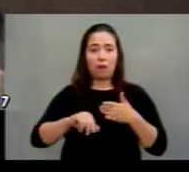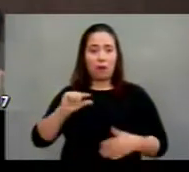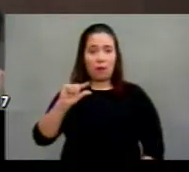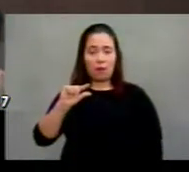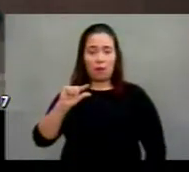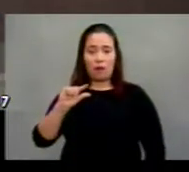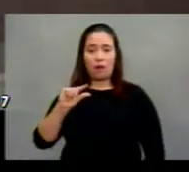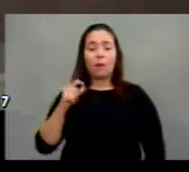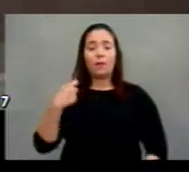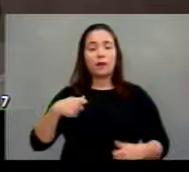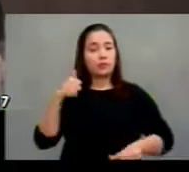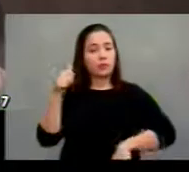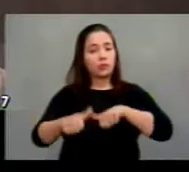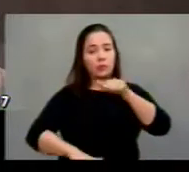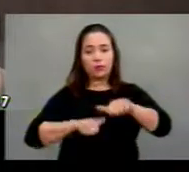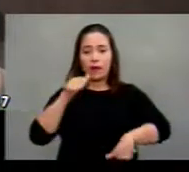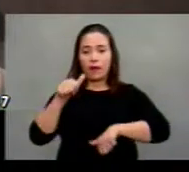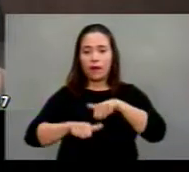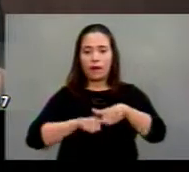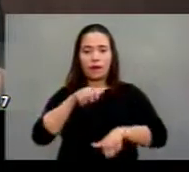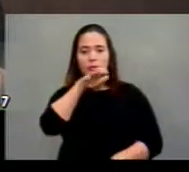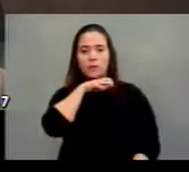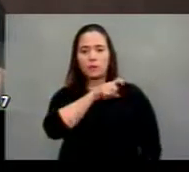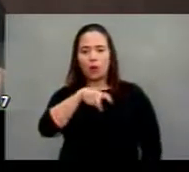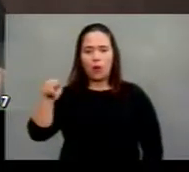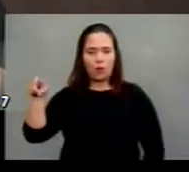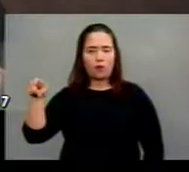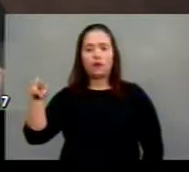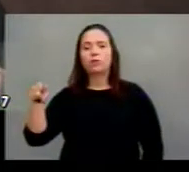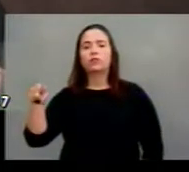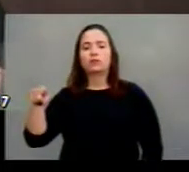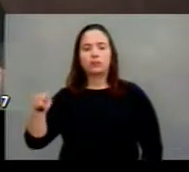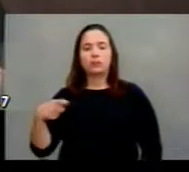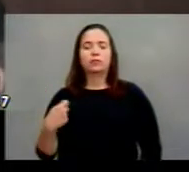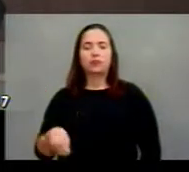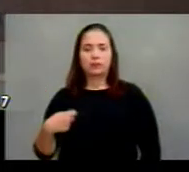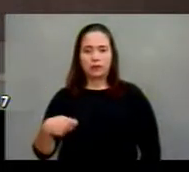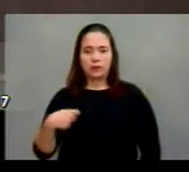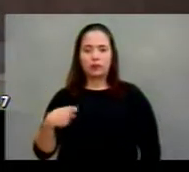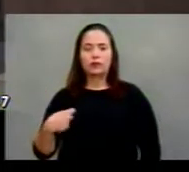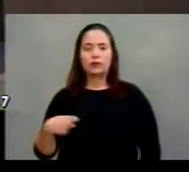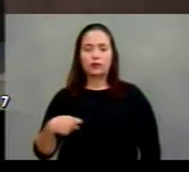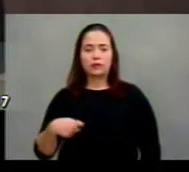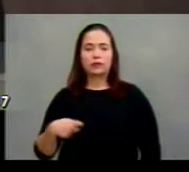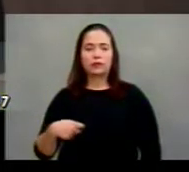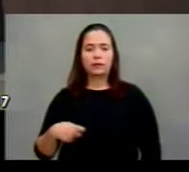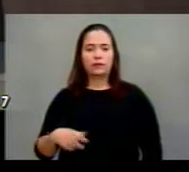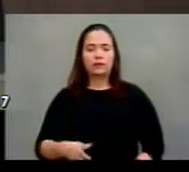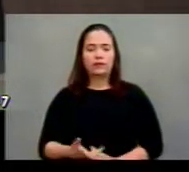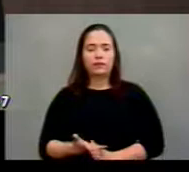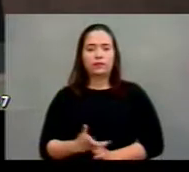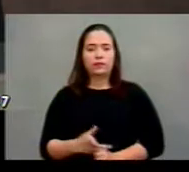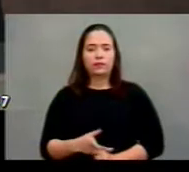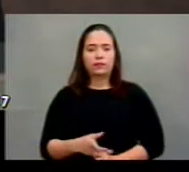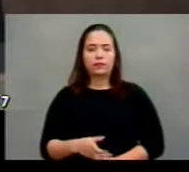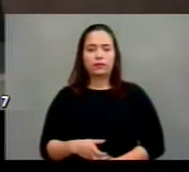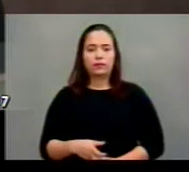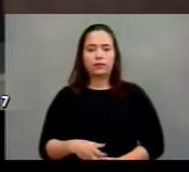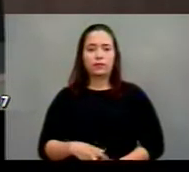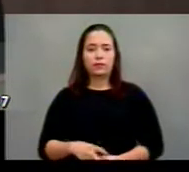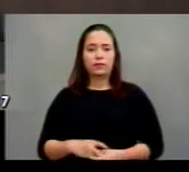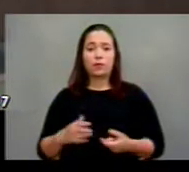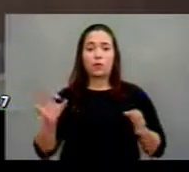para, inclusive, ampliarmos a atividade produtiva no Brasil. O fato de não termos feito até